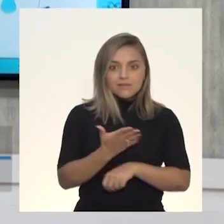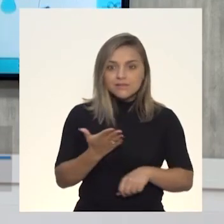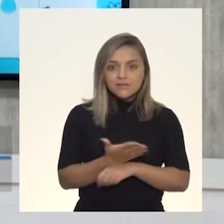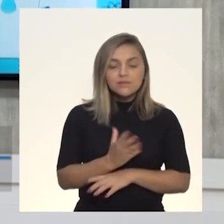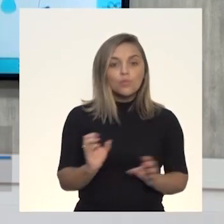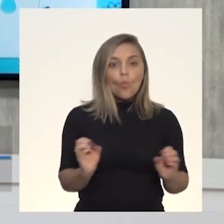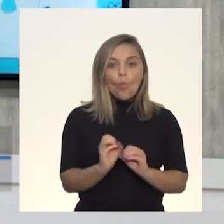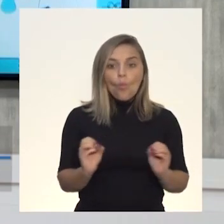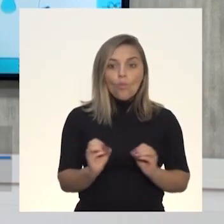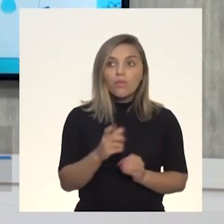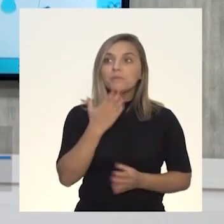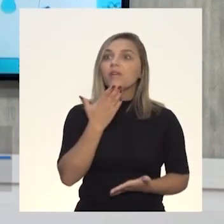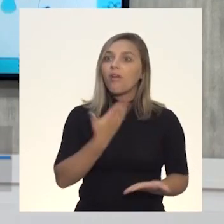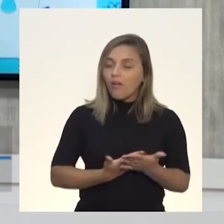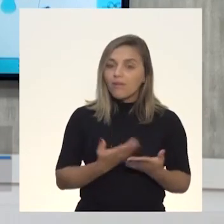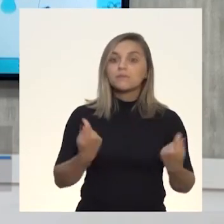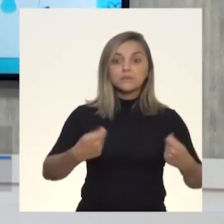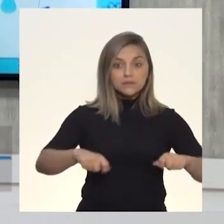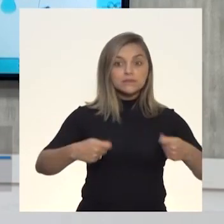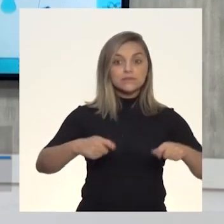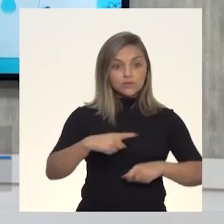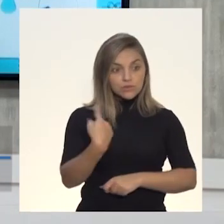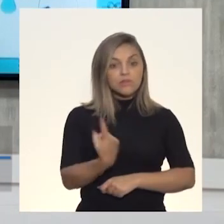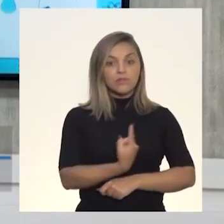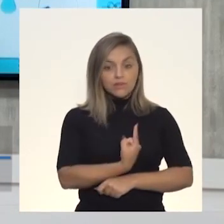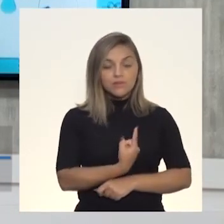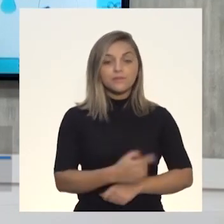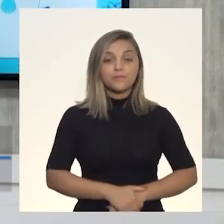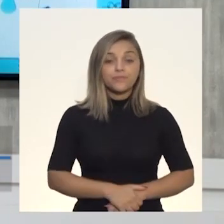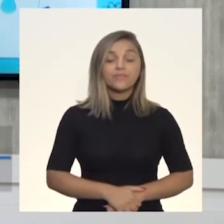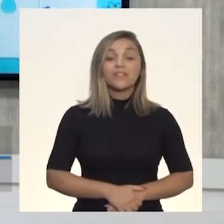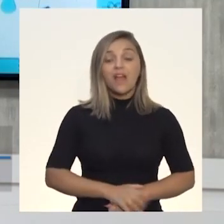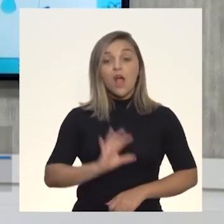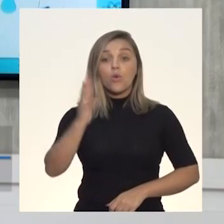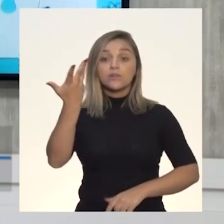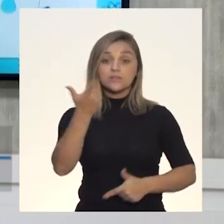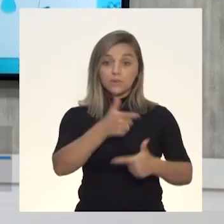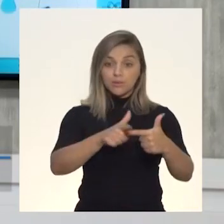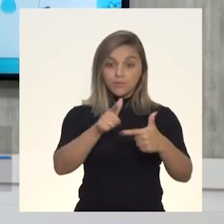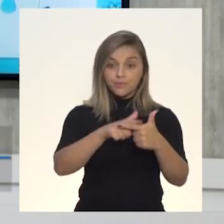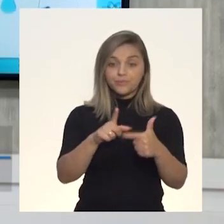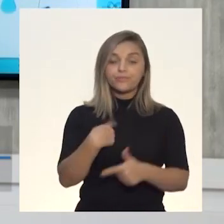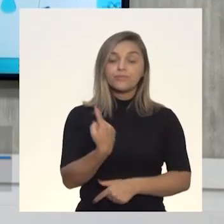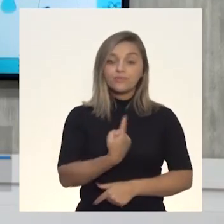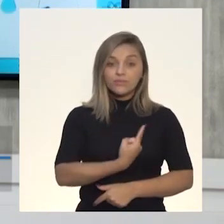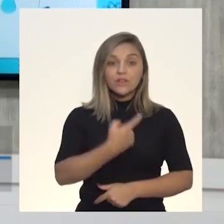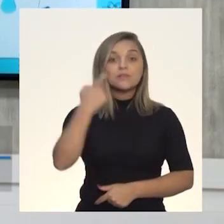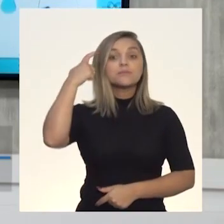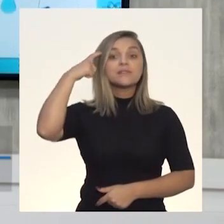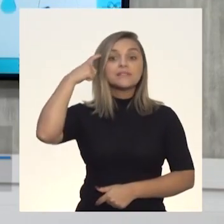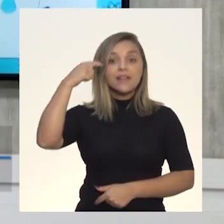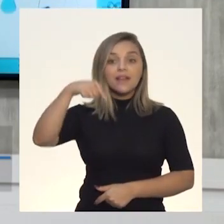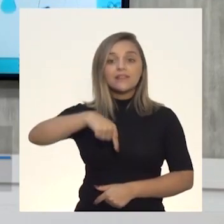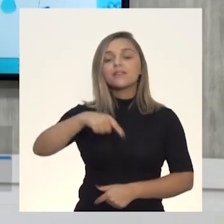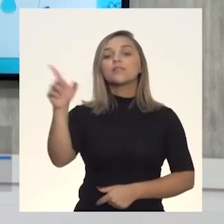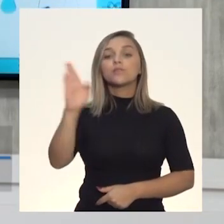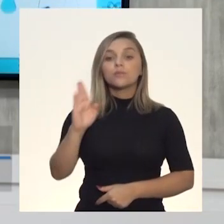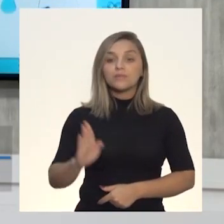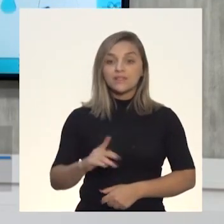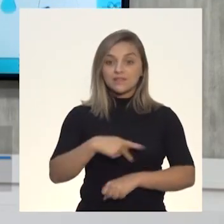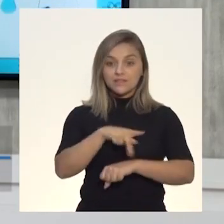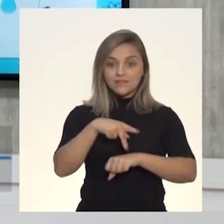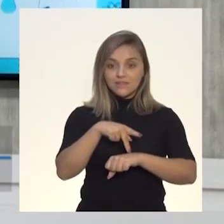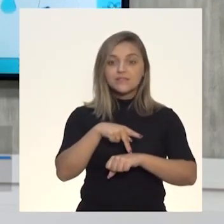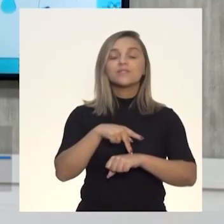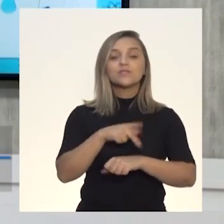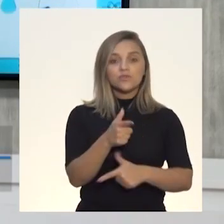gente na indignação. Situações, problemas, elas existem para a gente pensar em problemas reais do nosso país. E a indignação é a